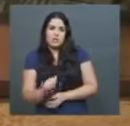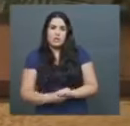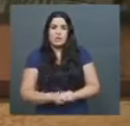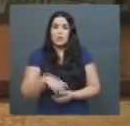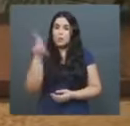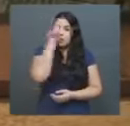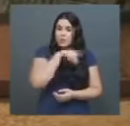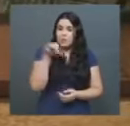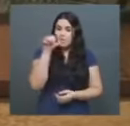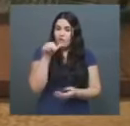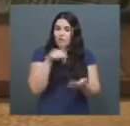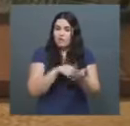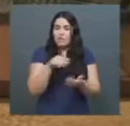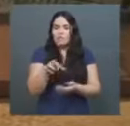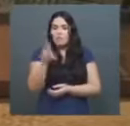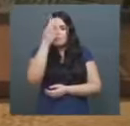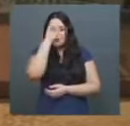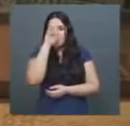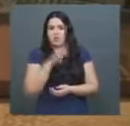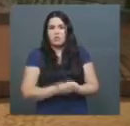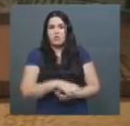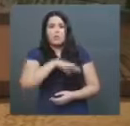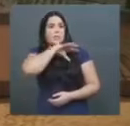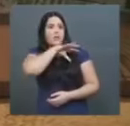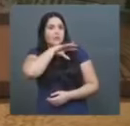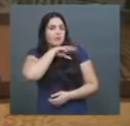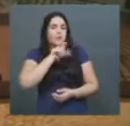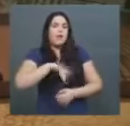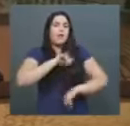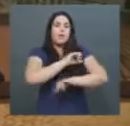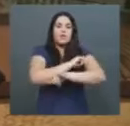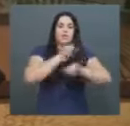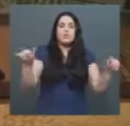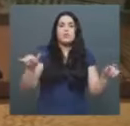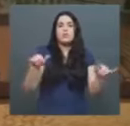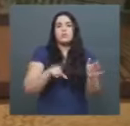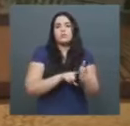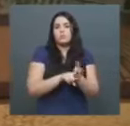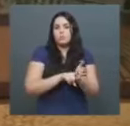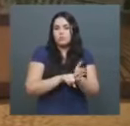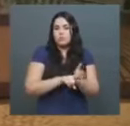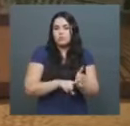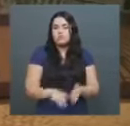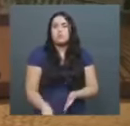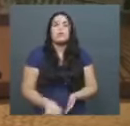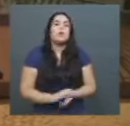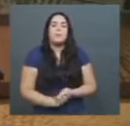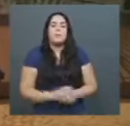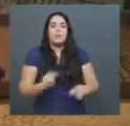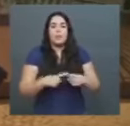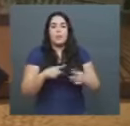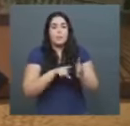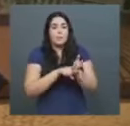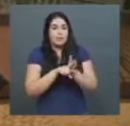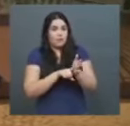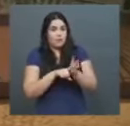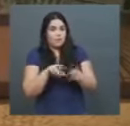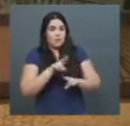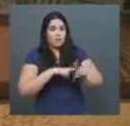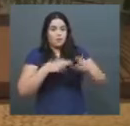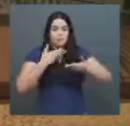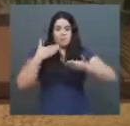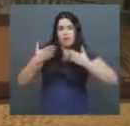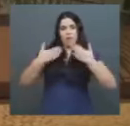9 ao meio-dia, no Parque do Sabiá. Esse é um evento de divulgação científica, porque os pesquisadores da UFO vão dialogar diretamente